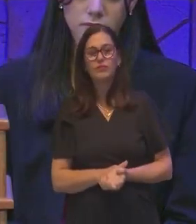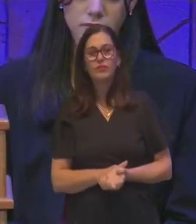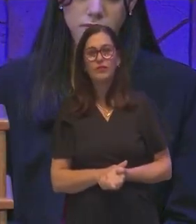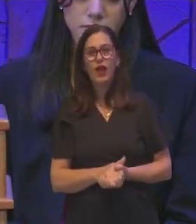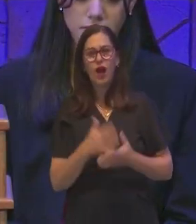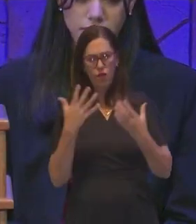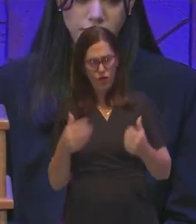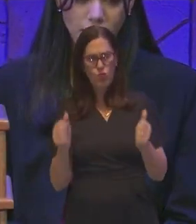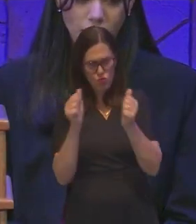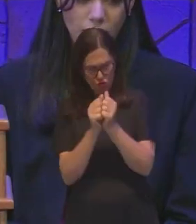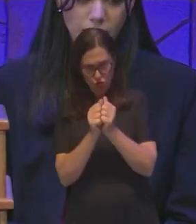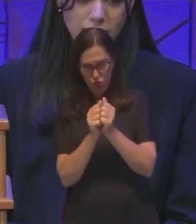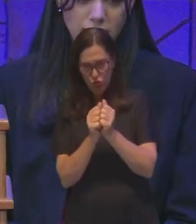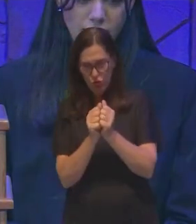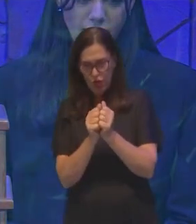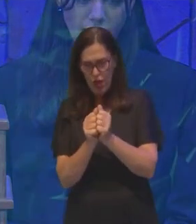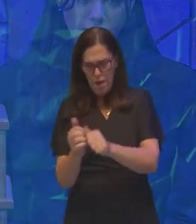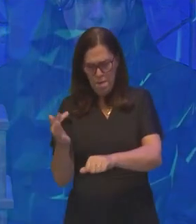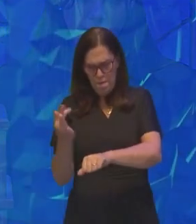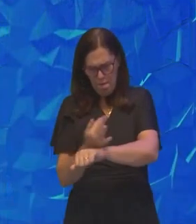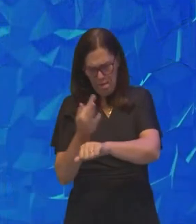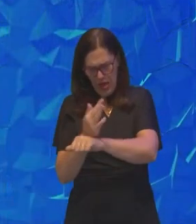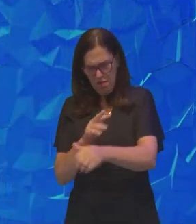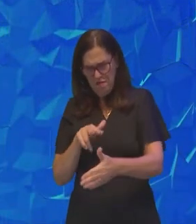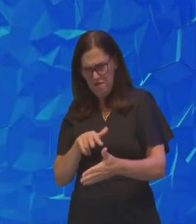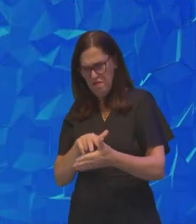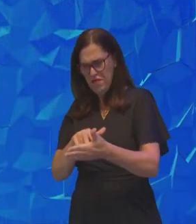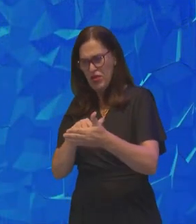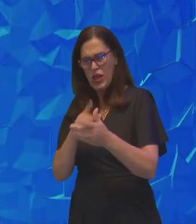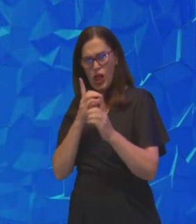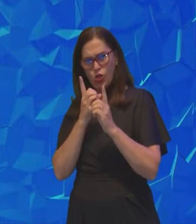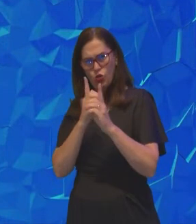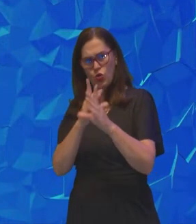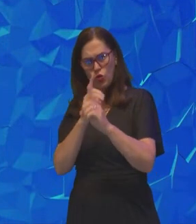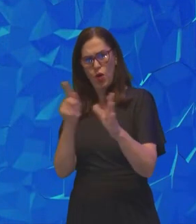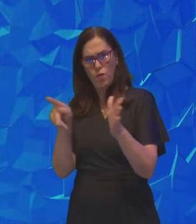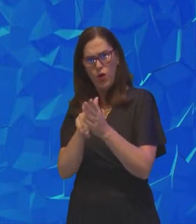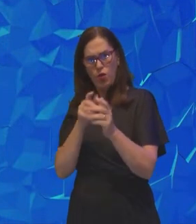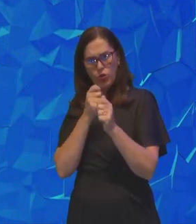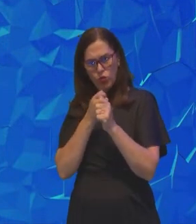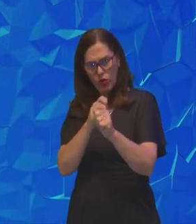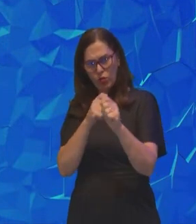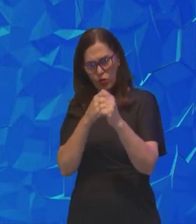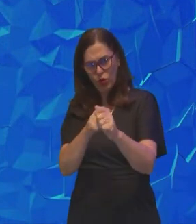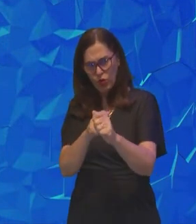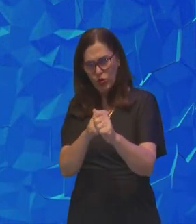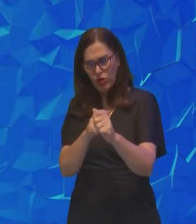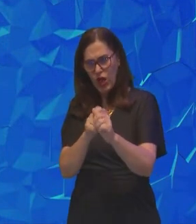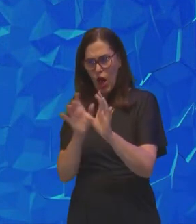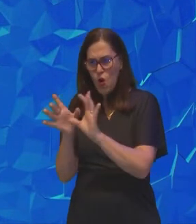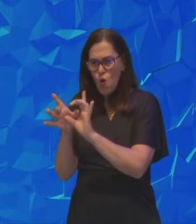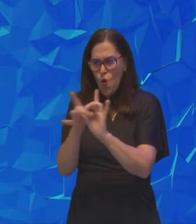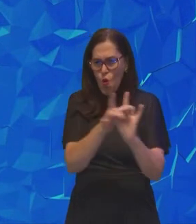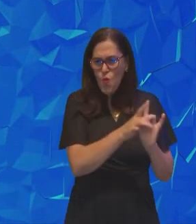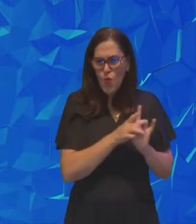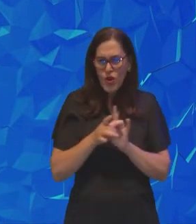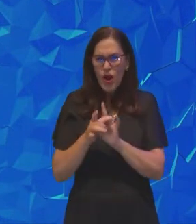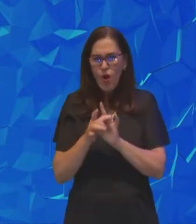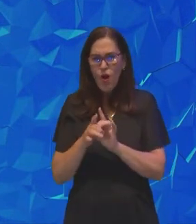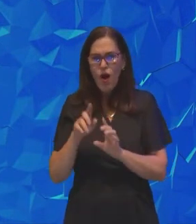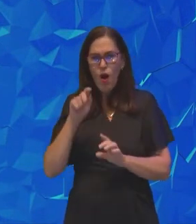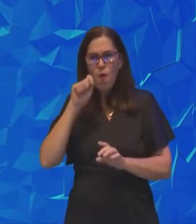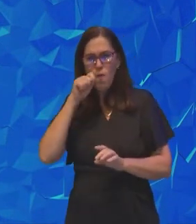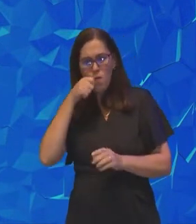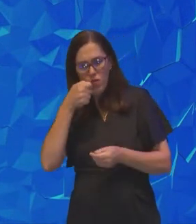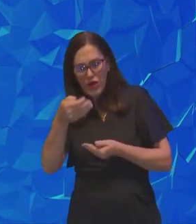vamos ler juntos: e perseveravam na doutrina dos apóstolos, e na comunhão,